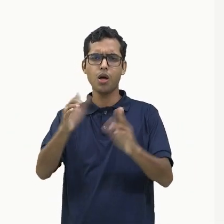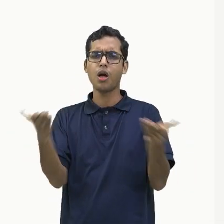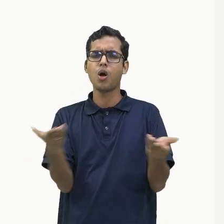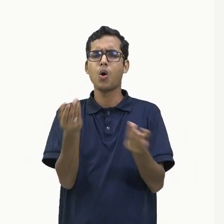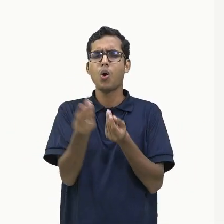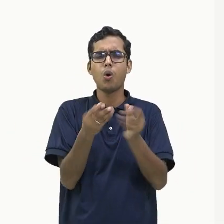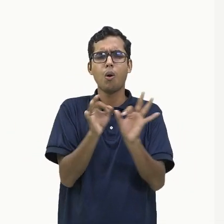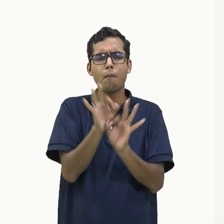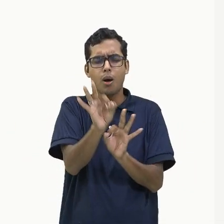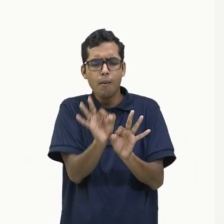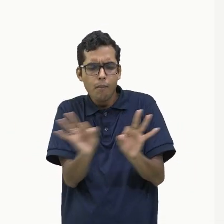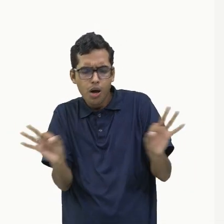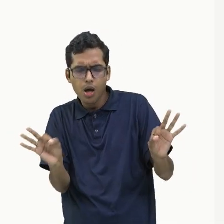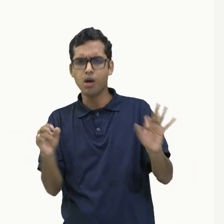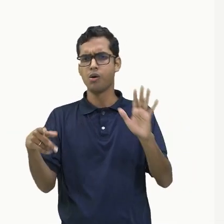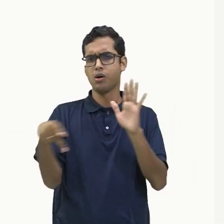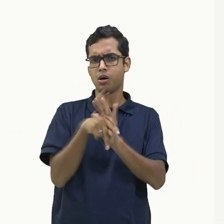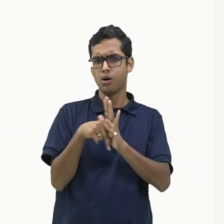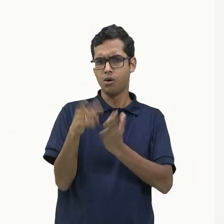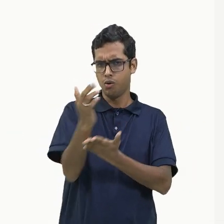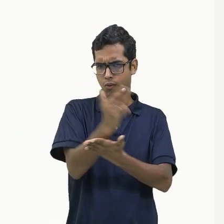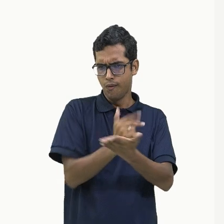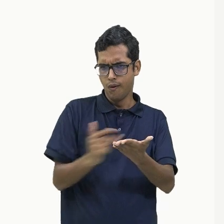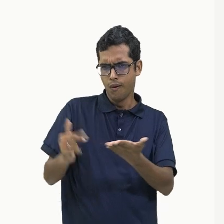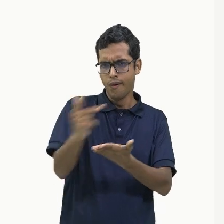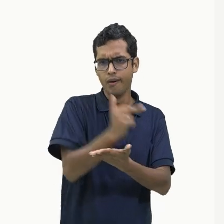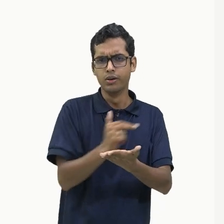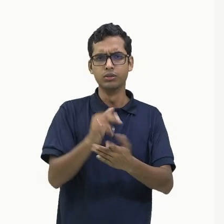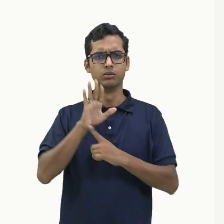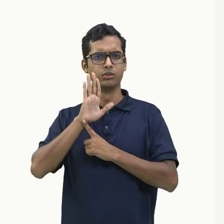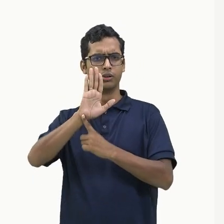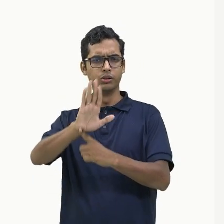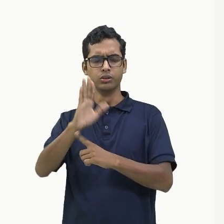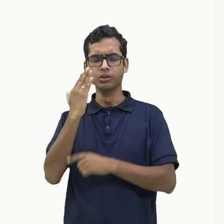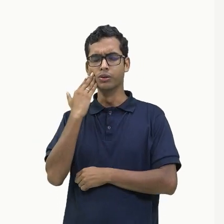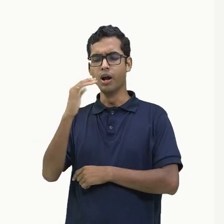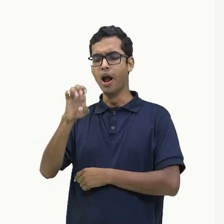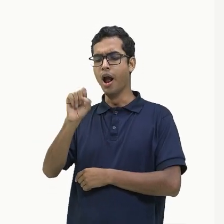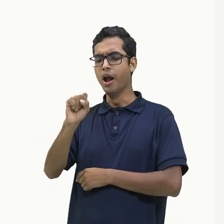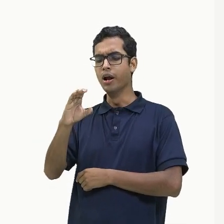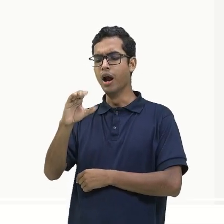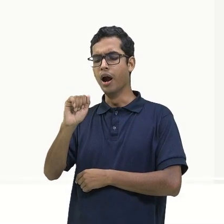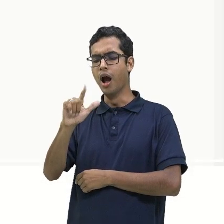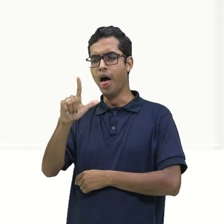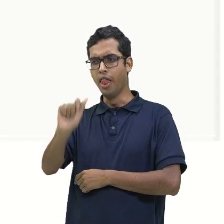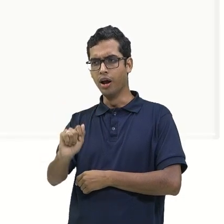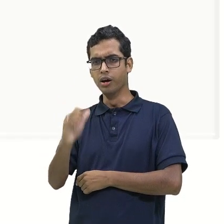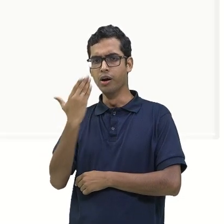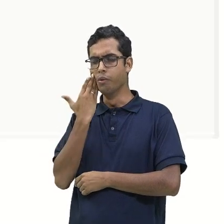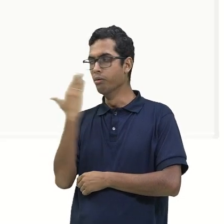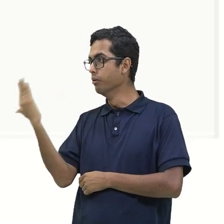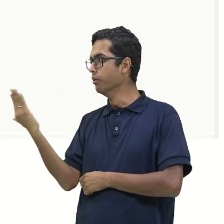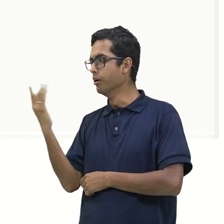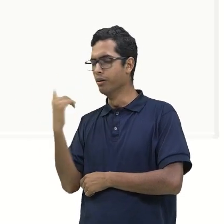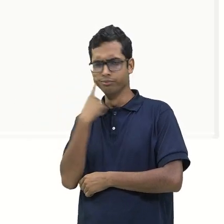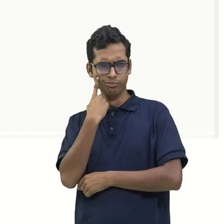escala deste desenho. Muito bem, pessoal, olha só. Questãozinha